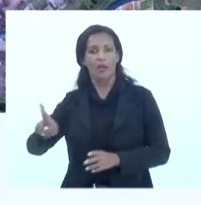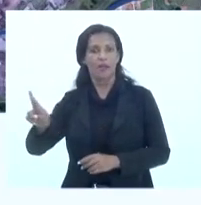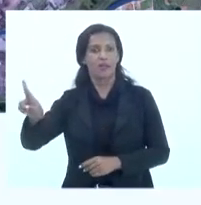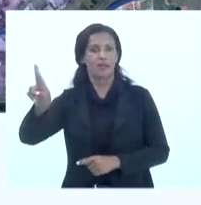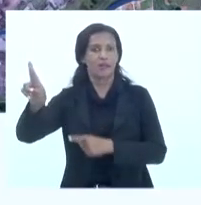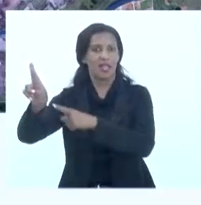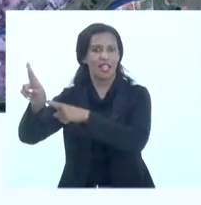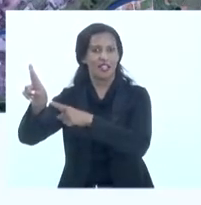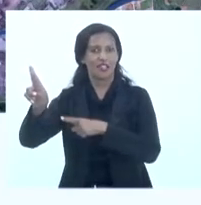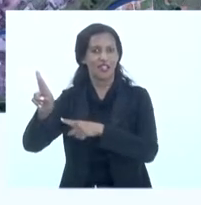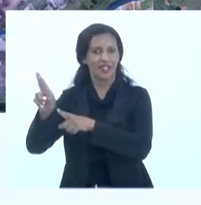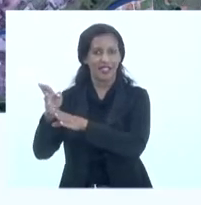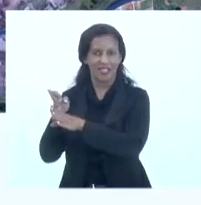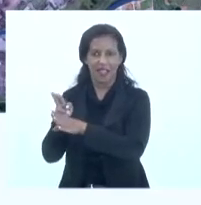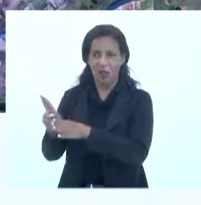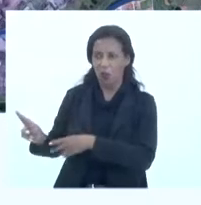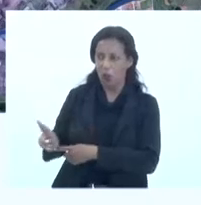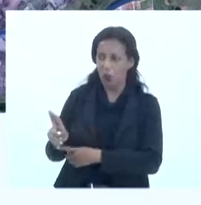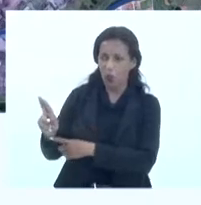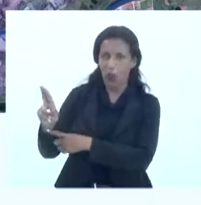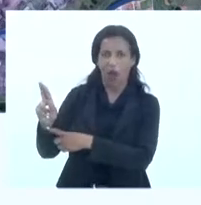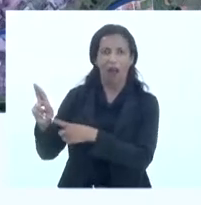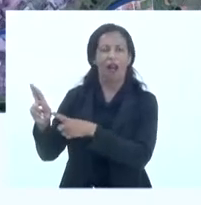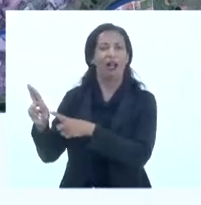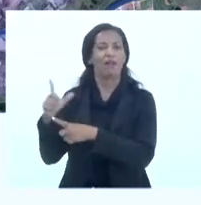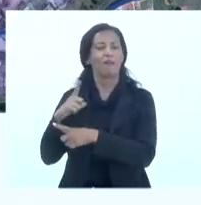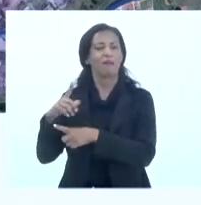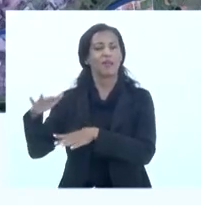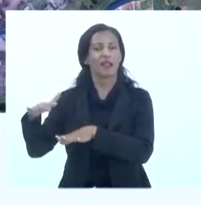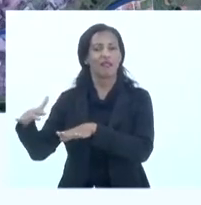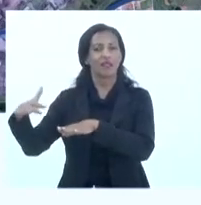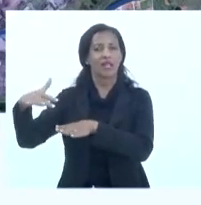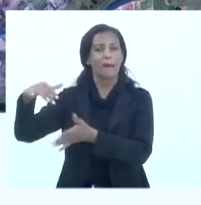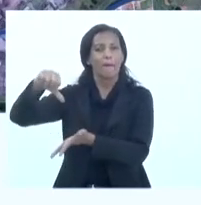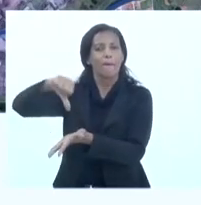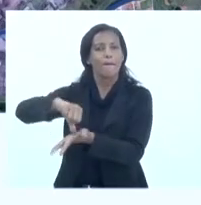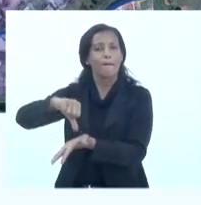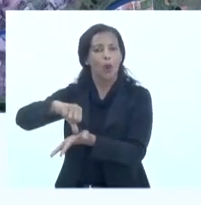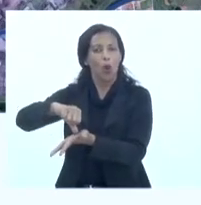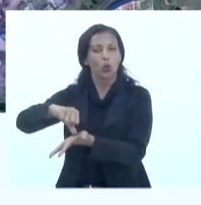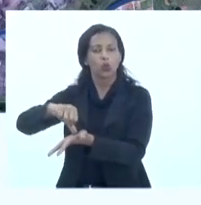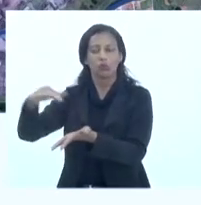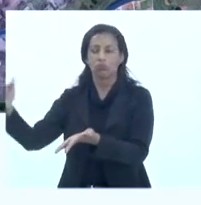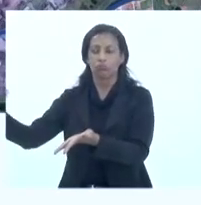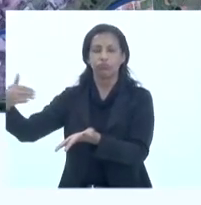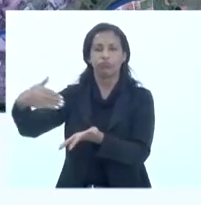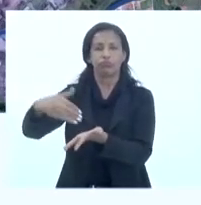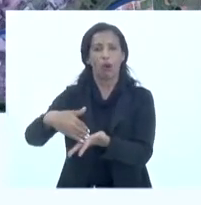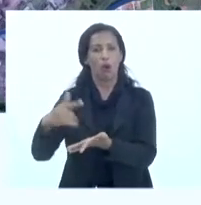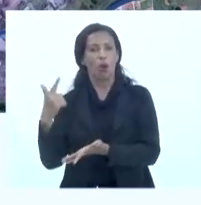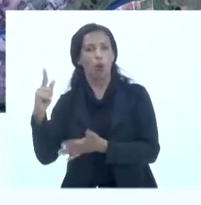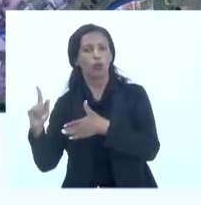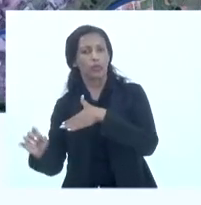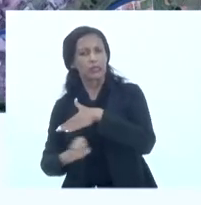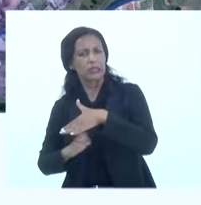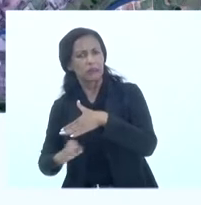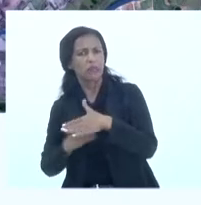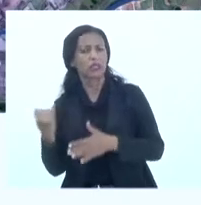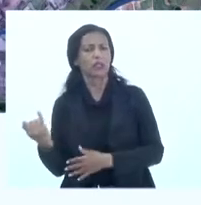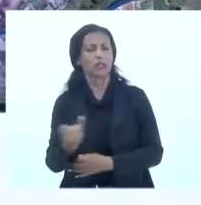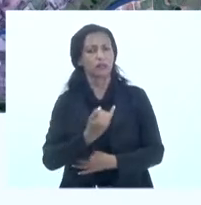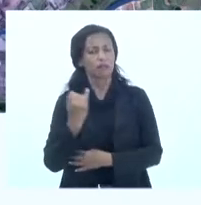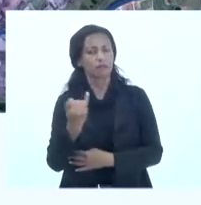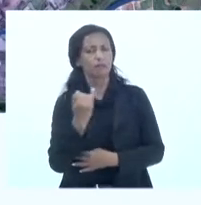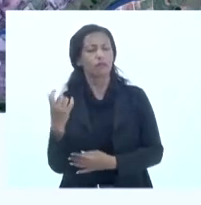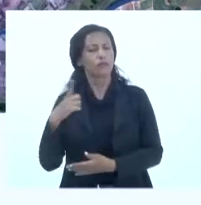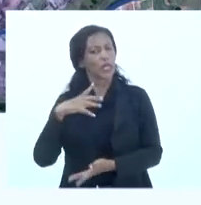um acesso saindo de Resende, chegando na região do polo da Jaguar Land Rover e de outras empresas importantes que se